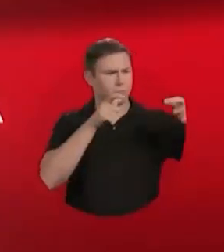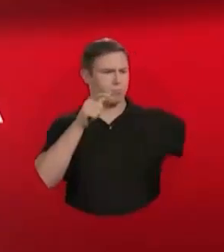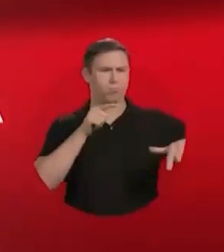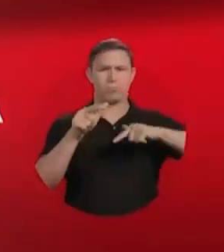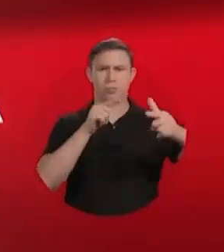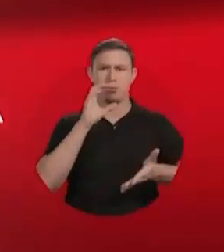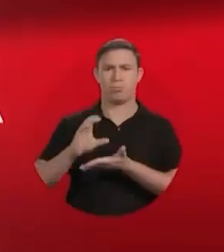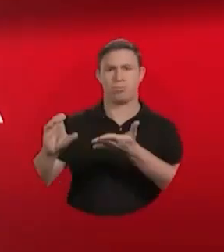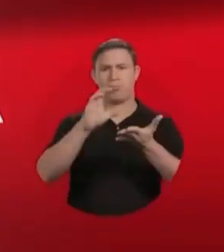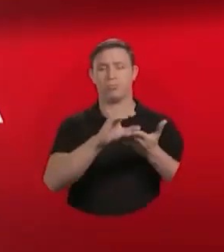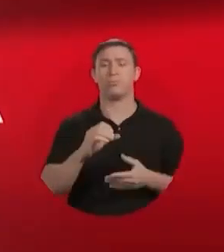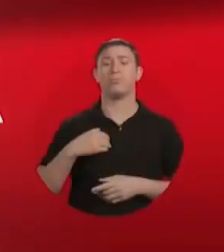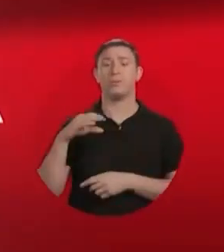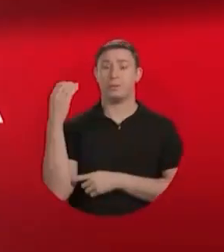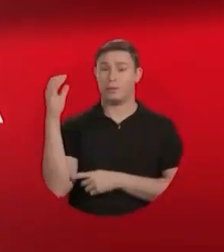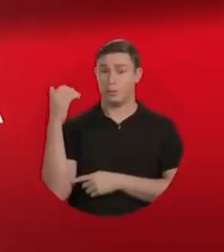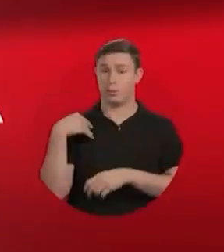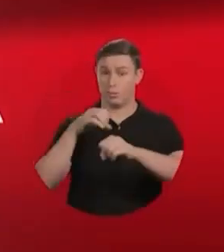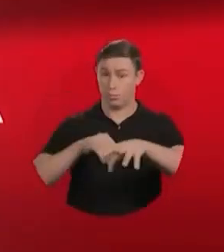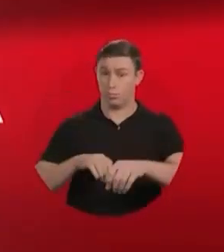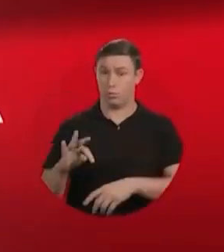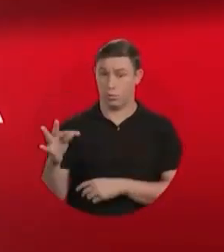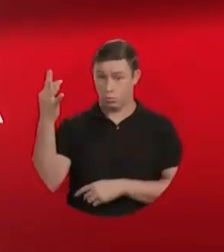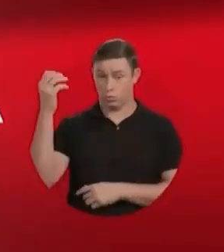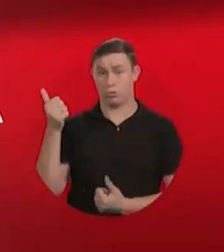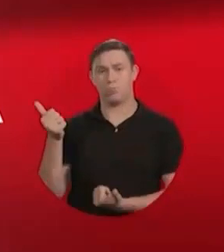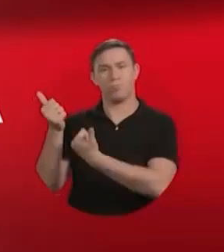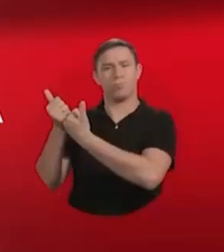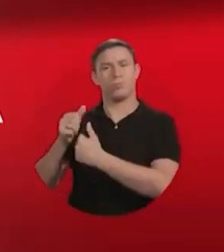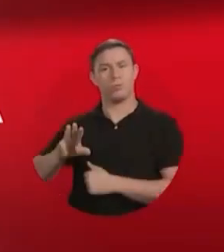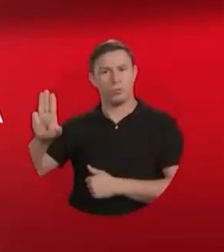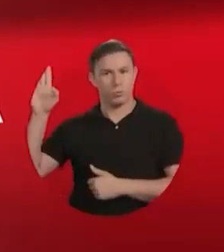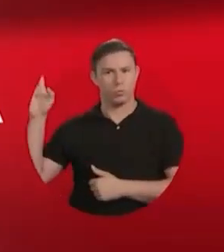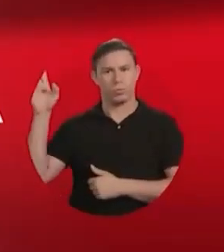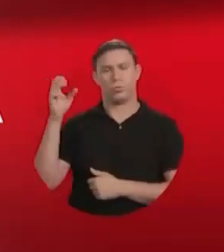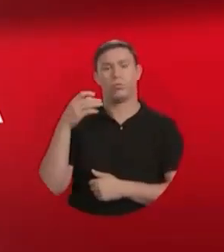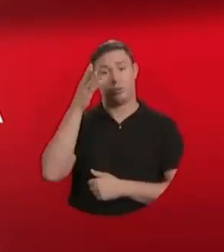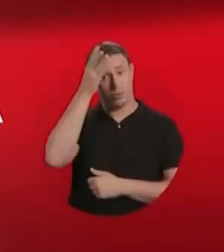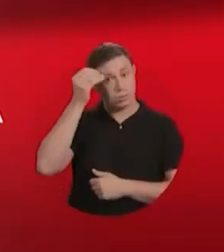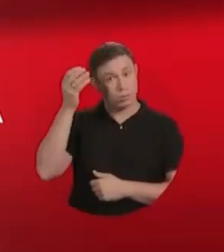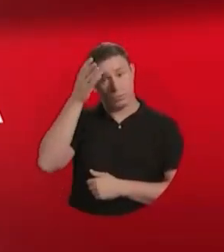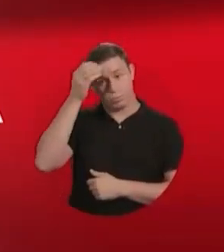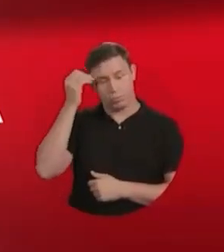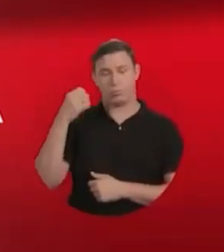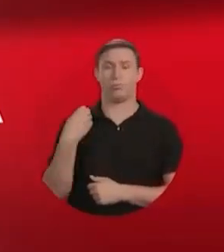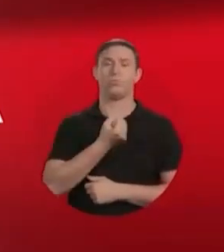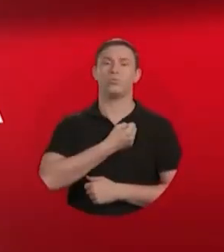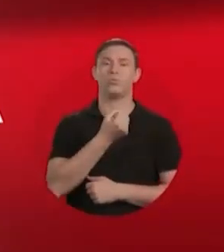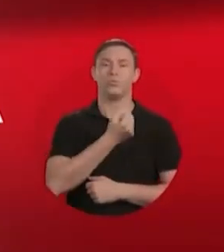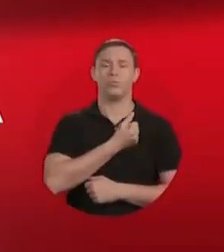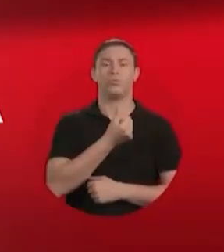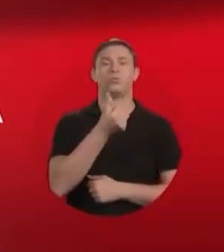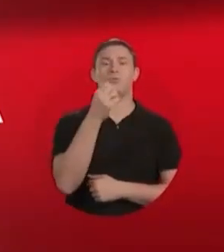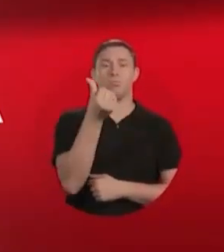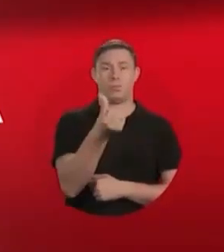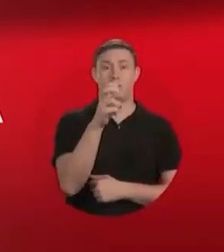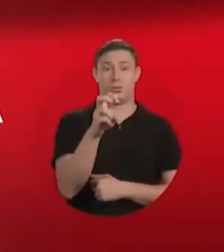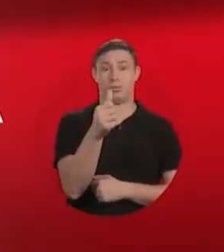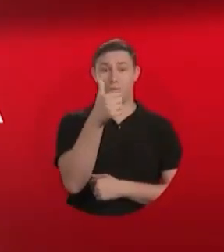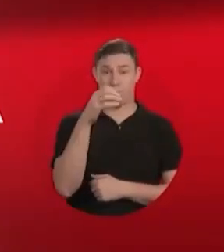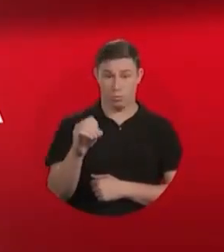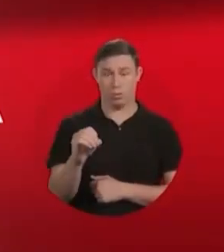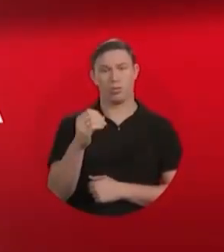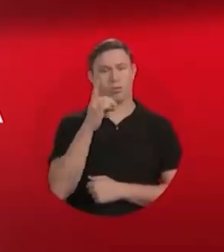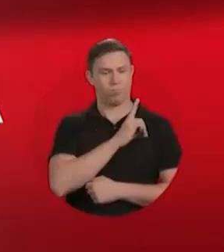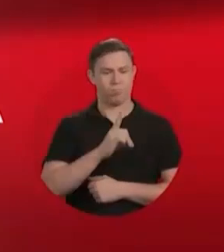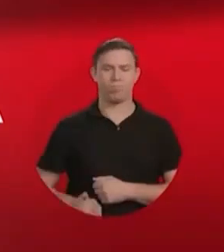a democracia para gerar mais emprego, investir na educação, na ciência, na tecnologia. E isto é com Lula presidente, Camilo governador,